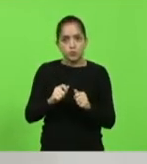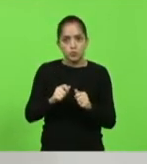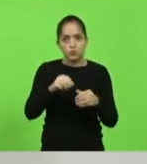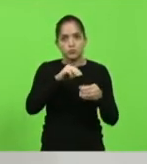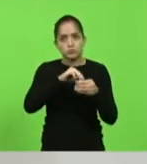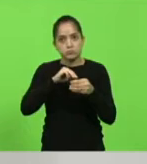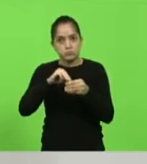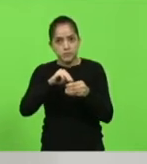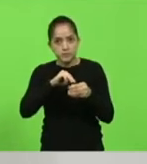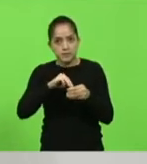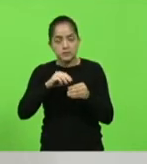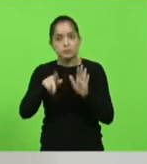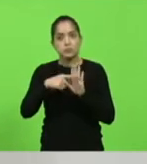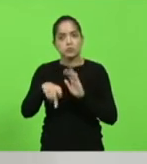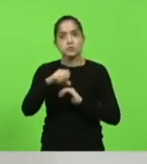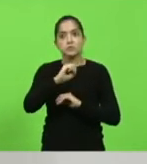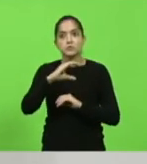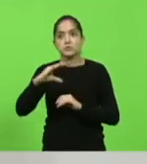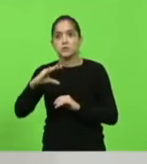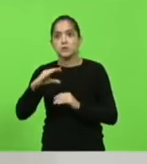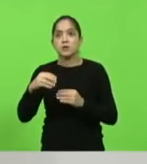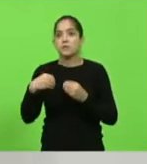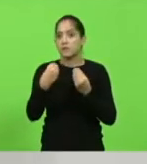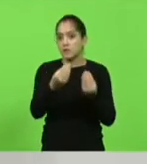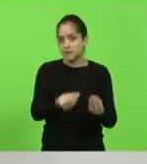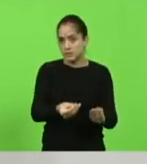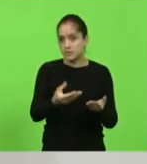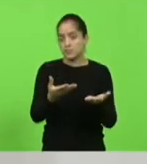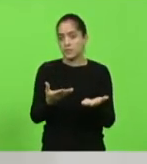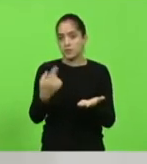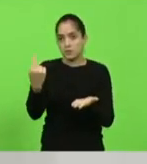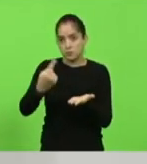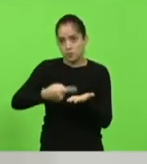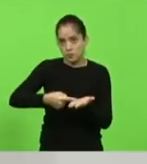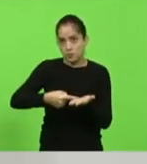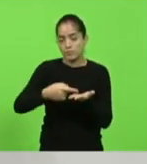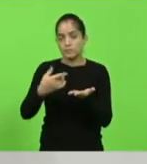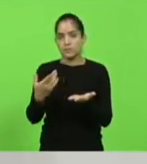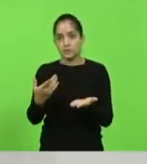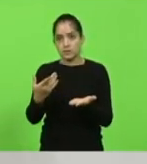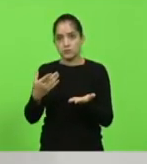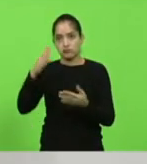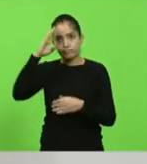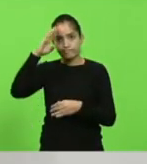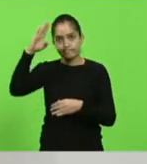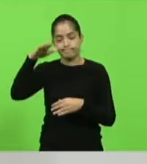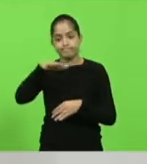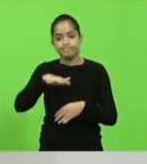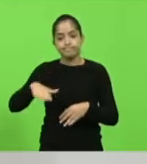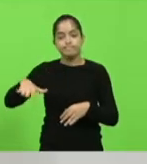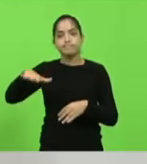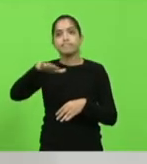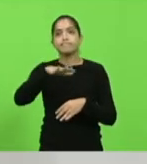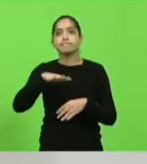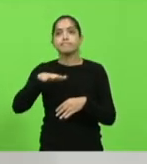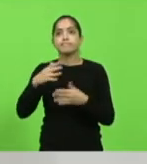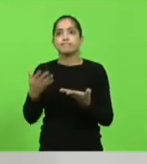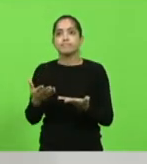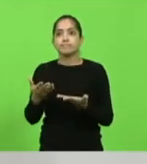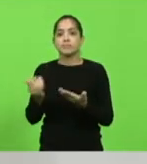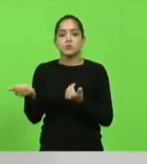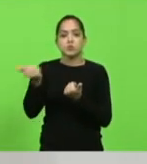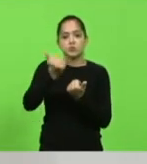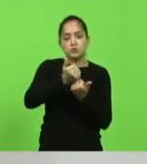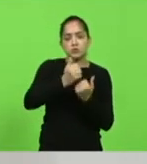municípios Santa Catarina vão receber a um compromisso do comandante-geral de substituir